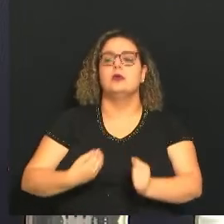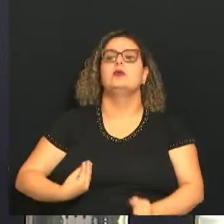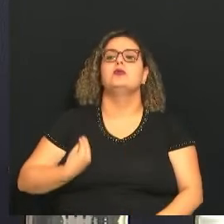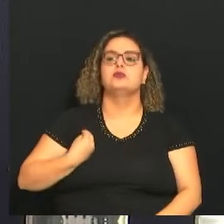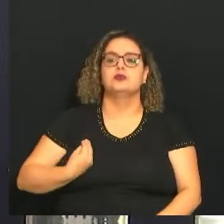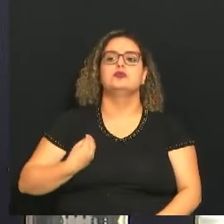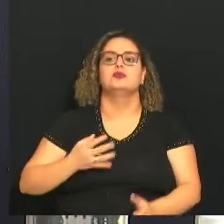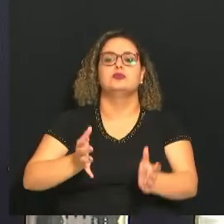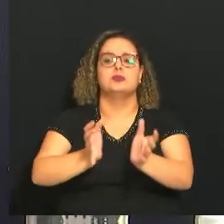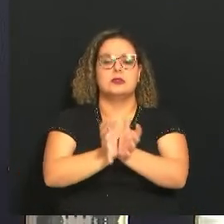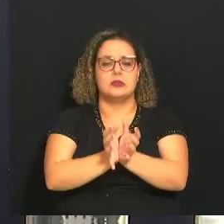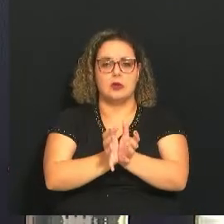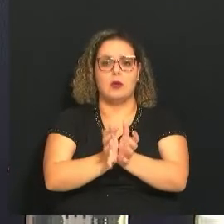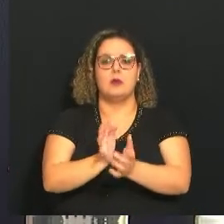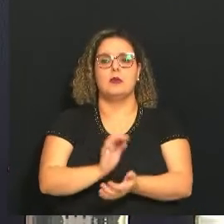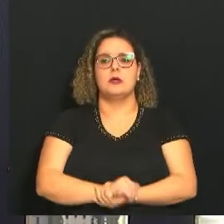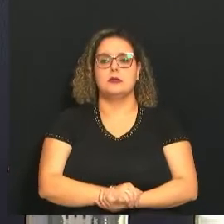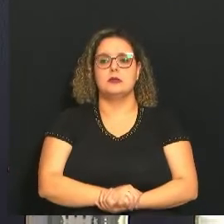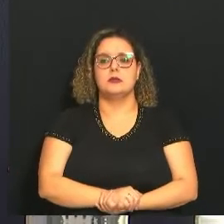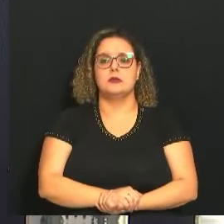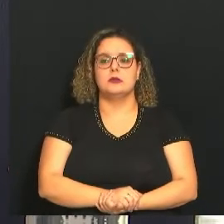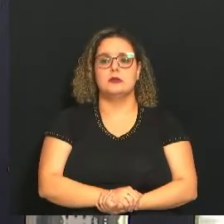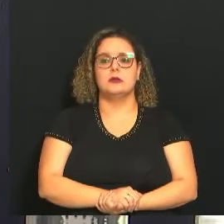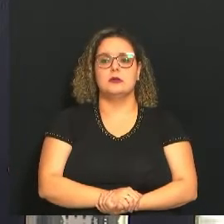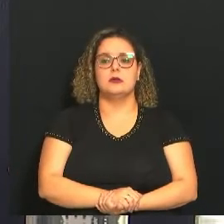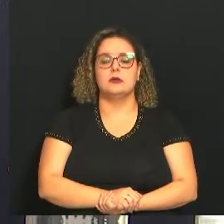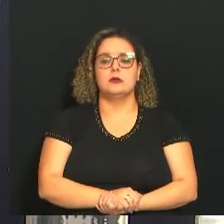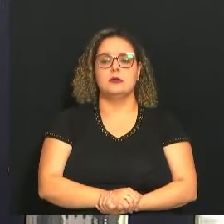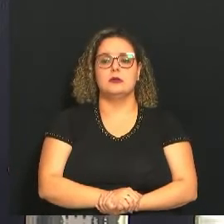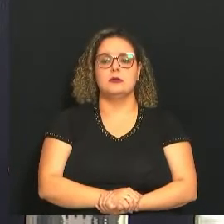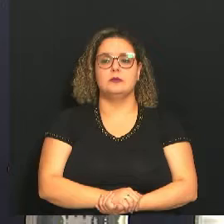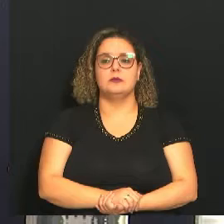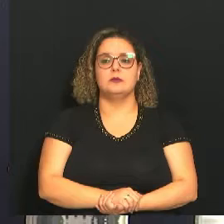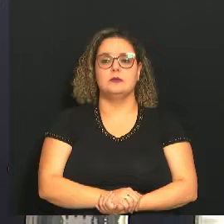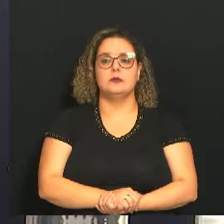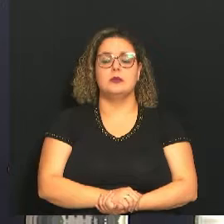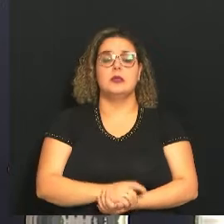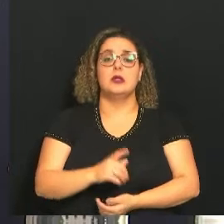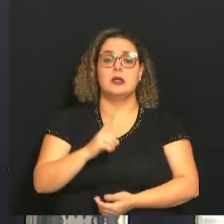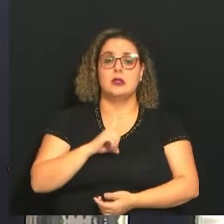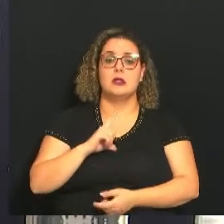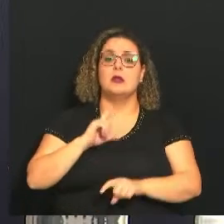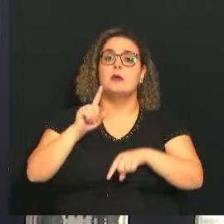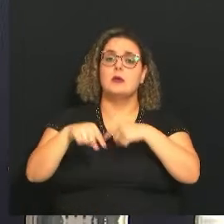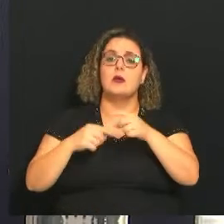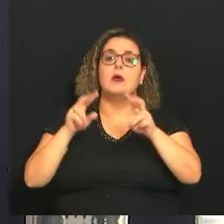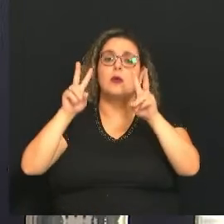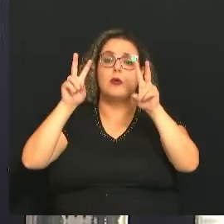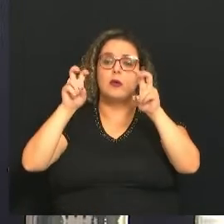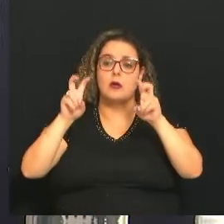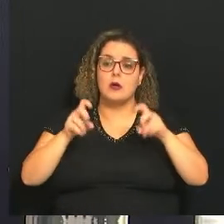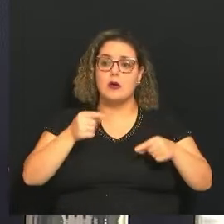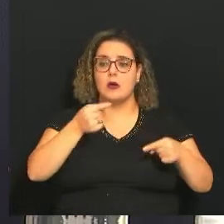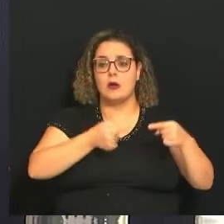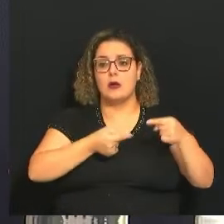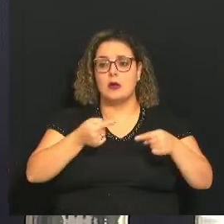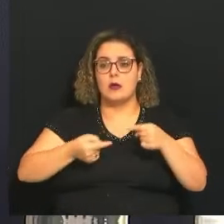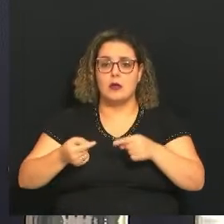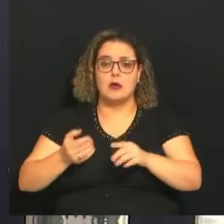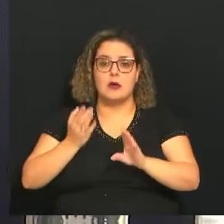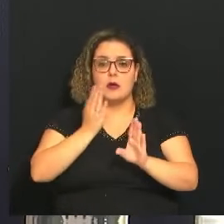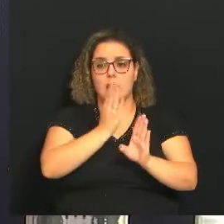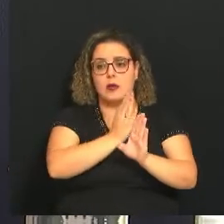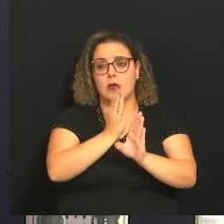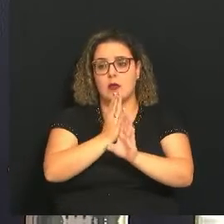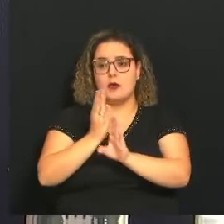comissão. Também eu quero lembrar que nós teremos outros temas a debater, outros encontros,